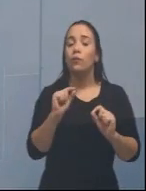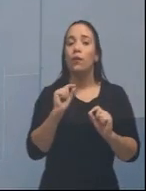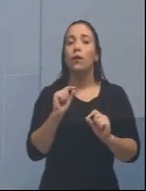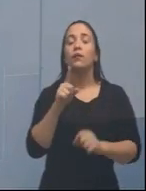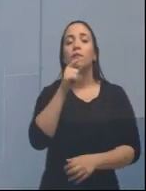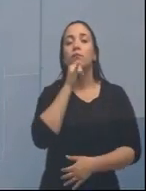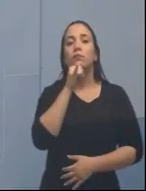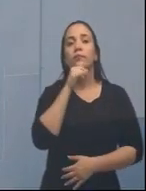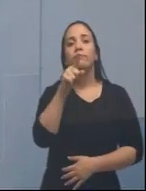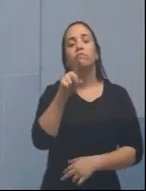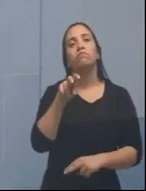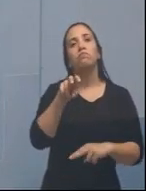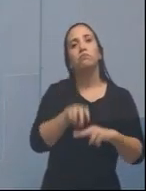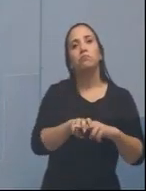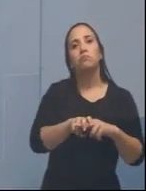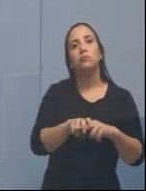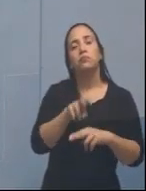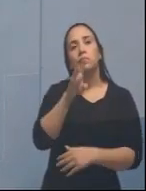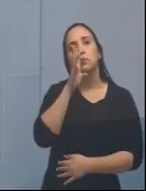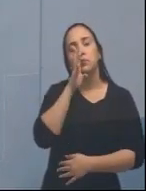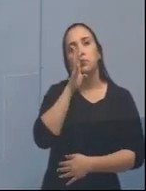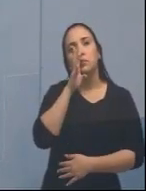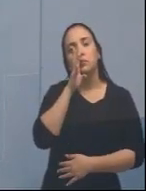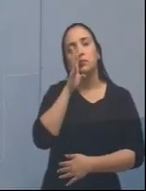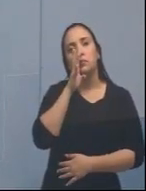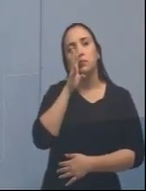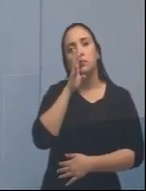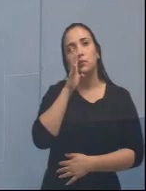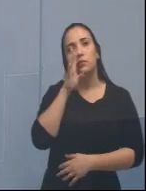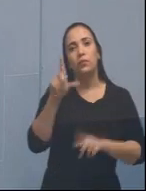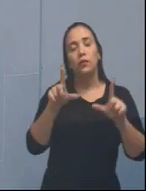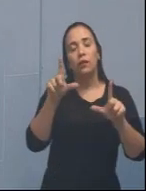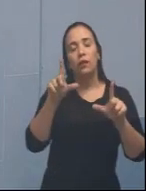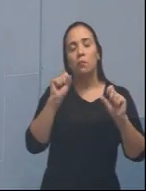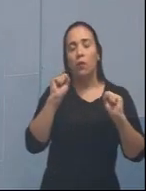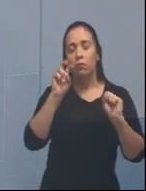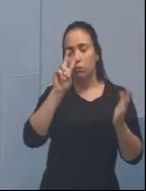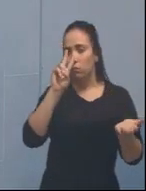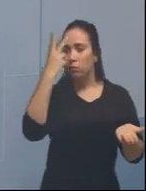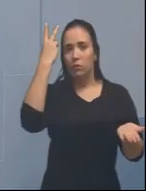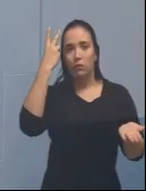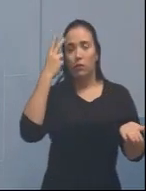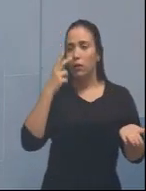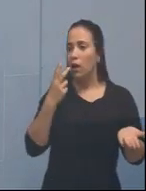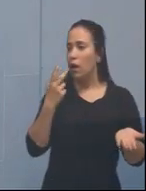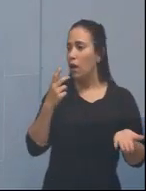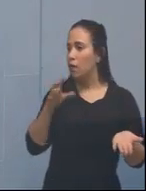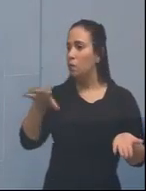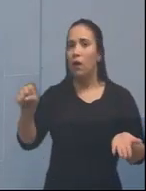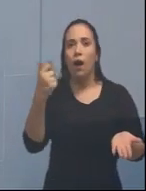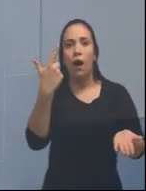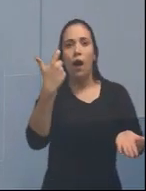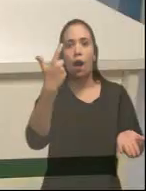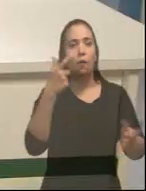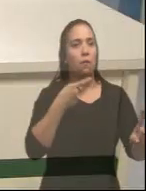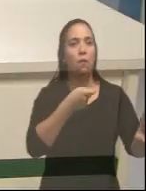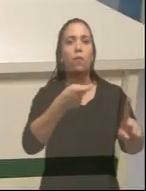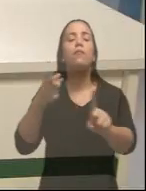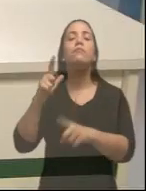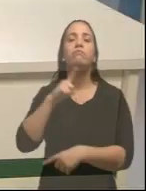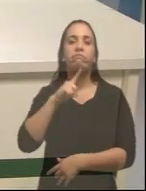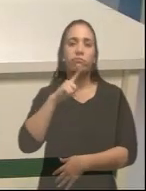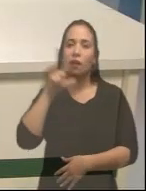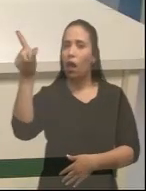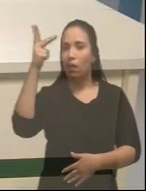sentado na poltrona dele, vai no armário, tira uma arma e resolve sair na rua para matar os outros. Você está falando,